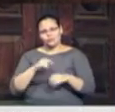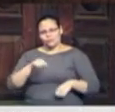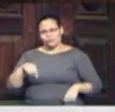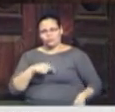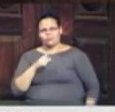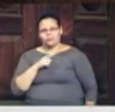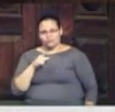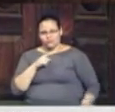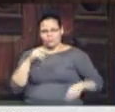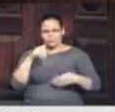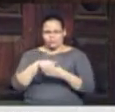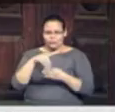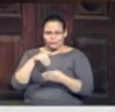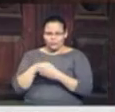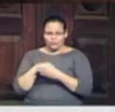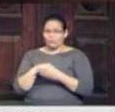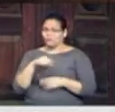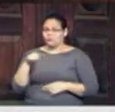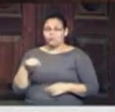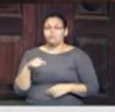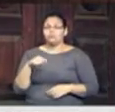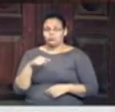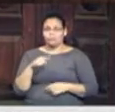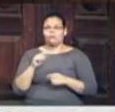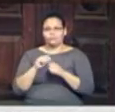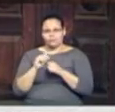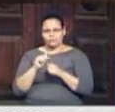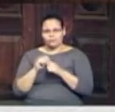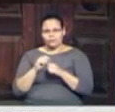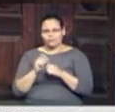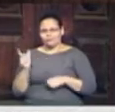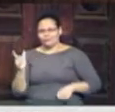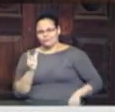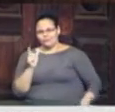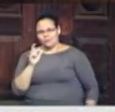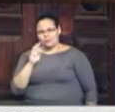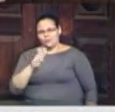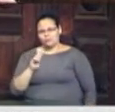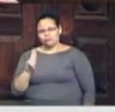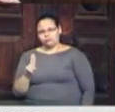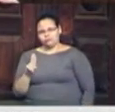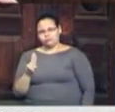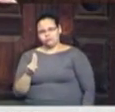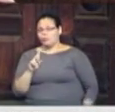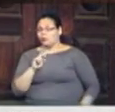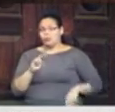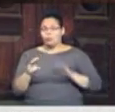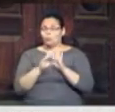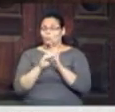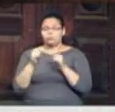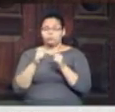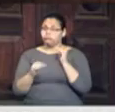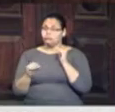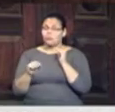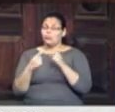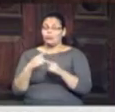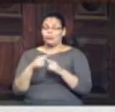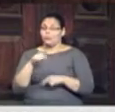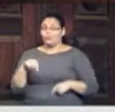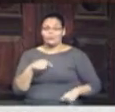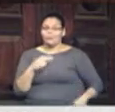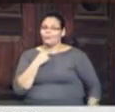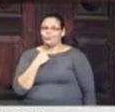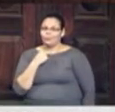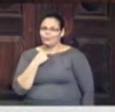que votar, como fizemos nos dois do bilhete único, pela inconstitucionalidade, porque nós não